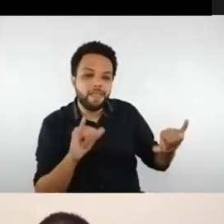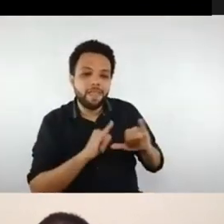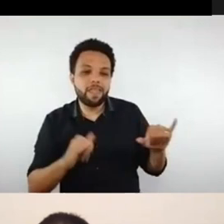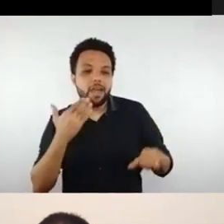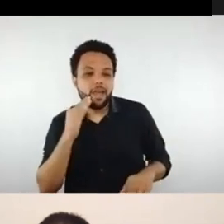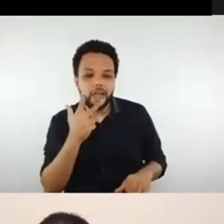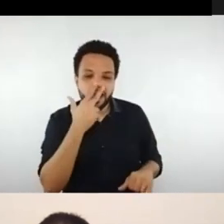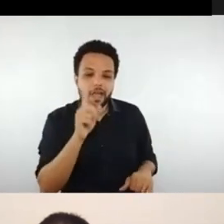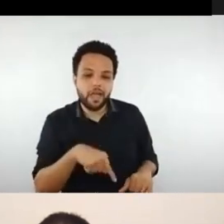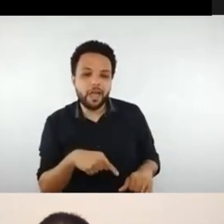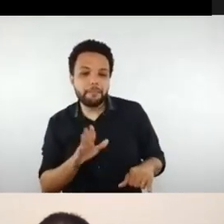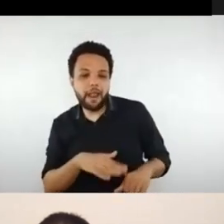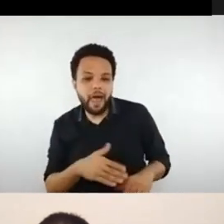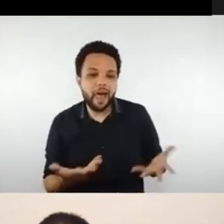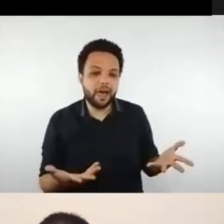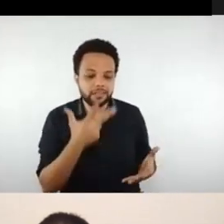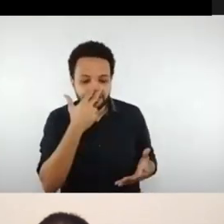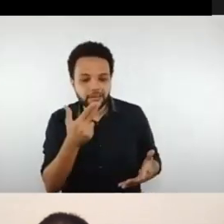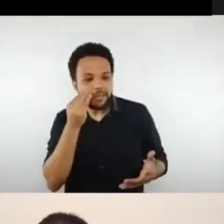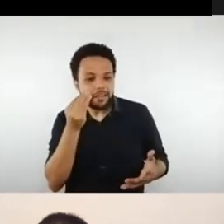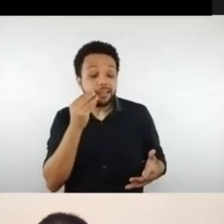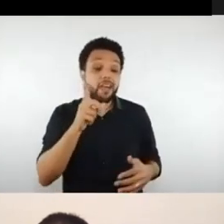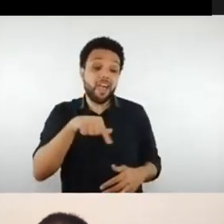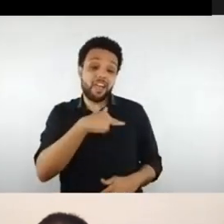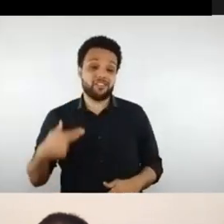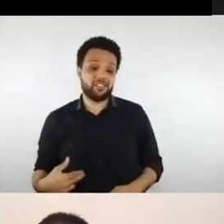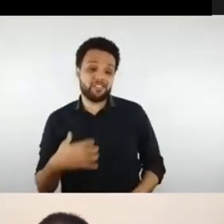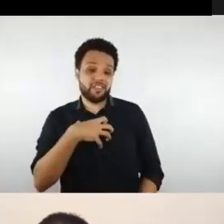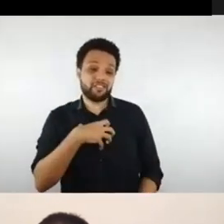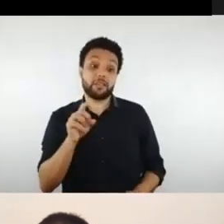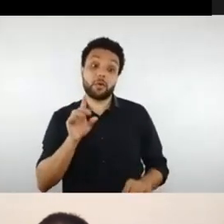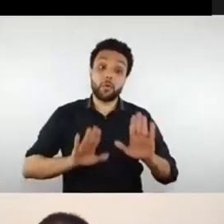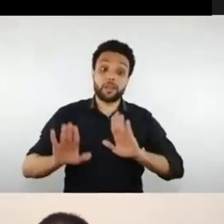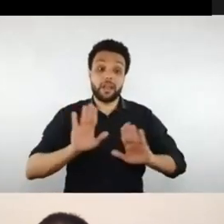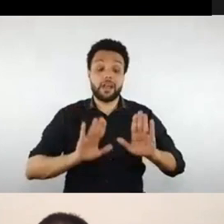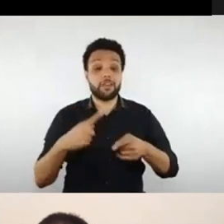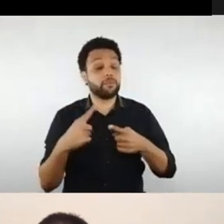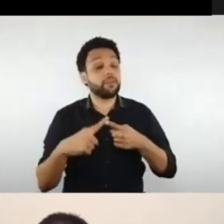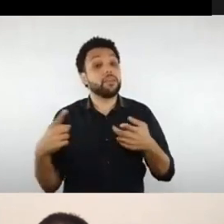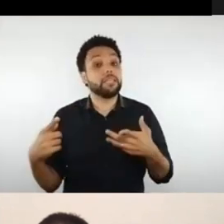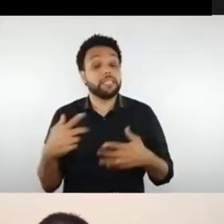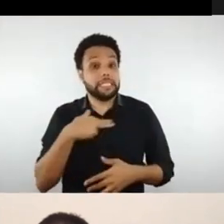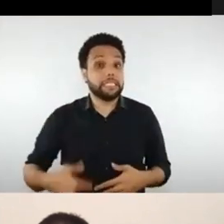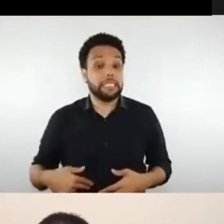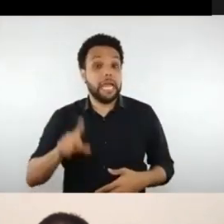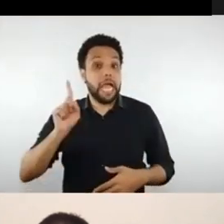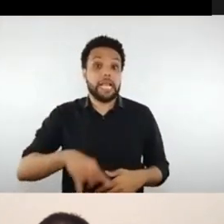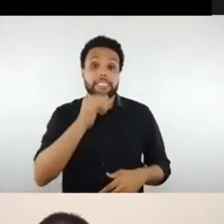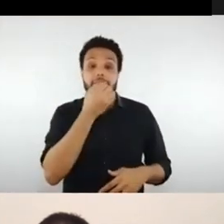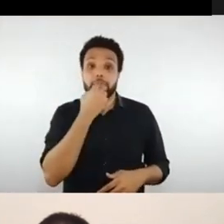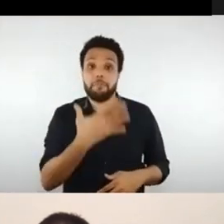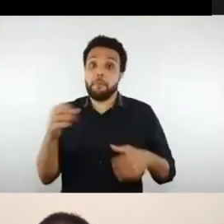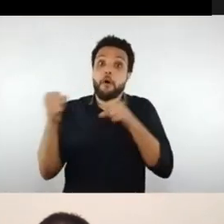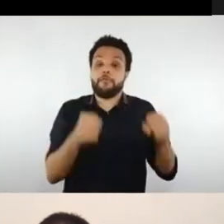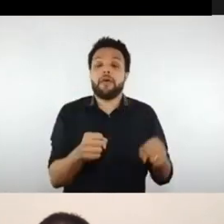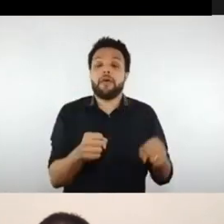e o que China demonstra até hoje, né? Usar. Então, cuidado em sempre recorrer para a China como exemplo bom de soft power, porque eu acho